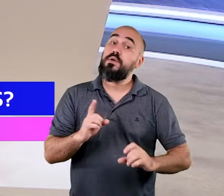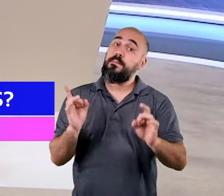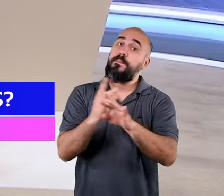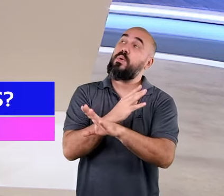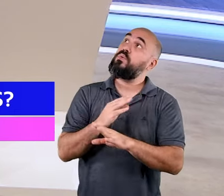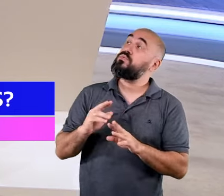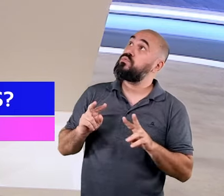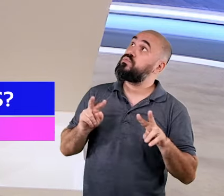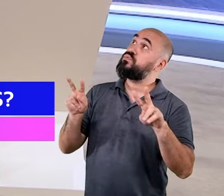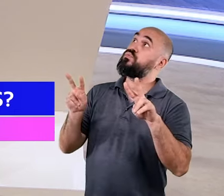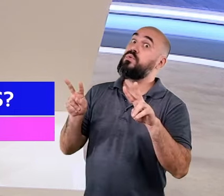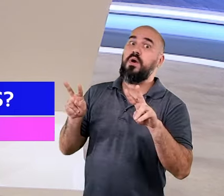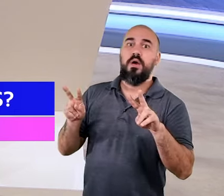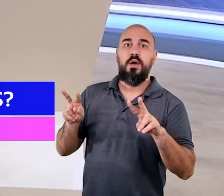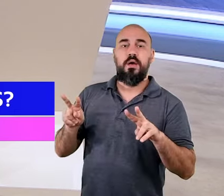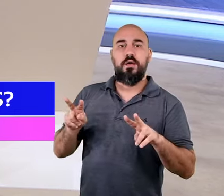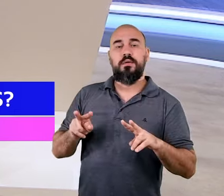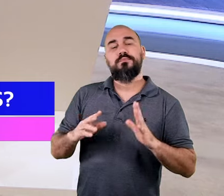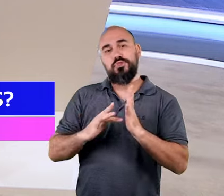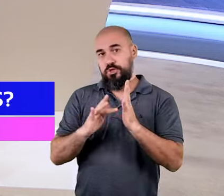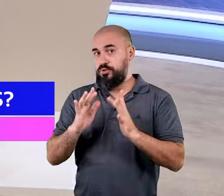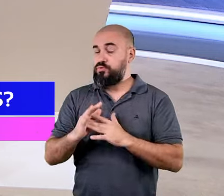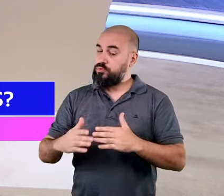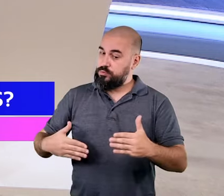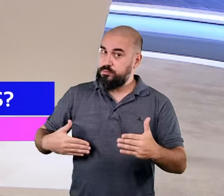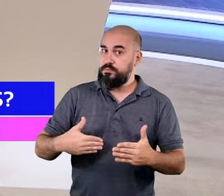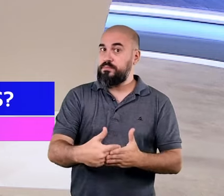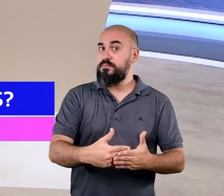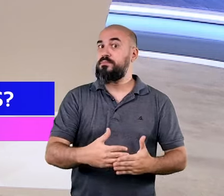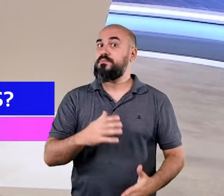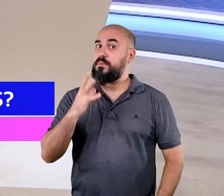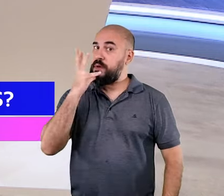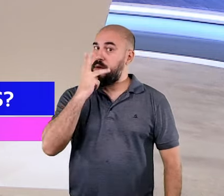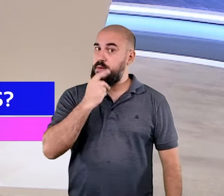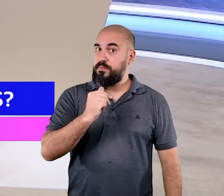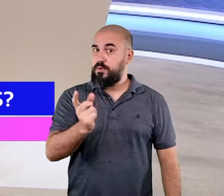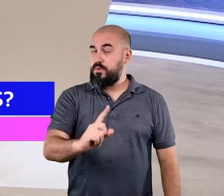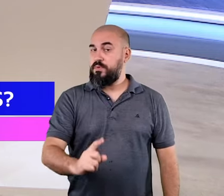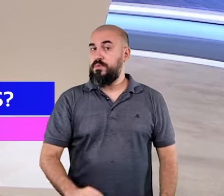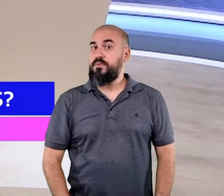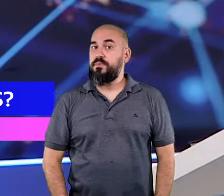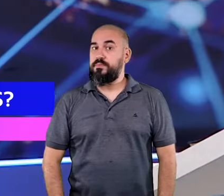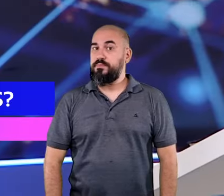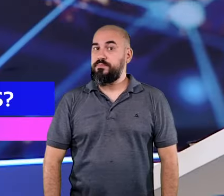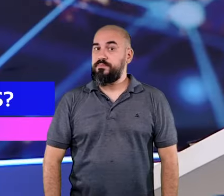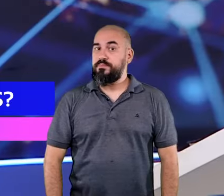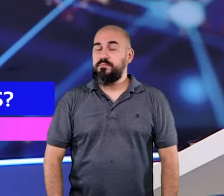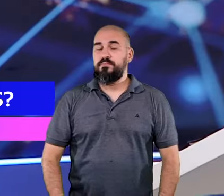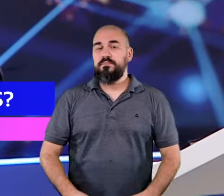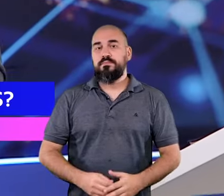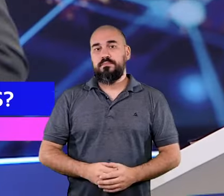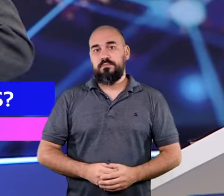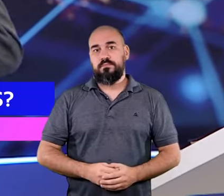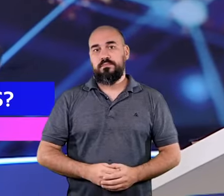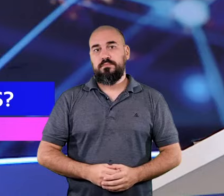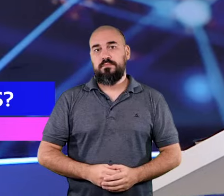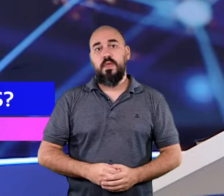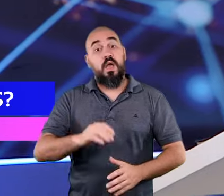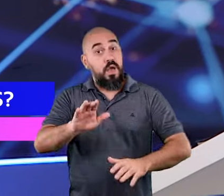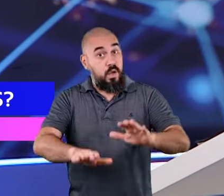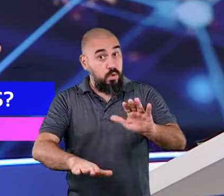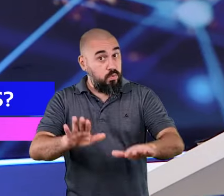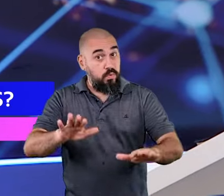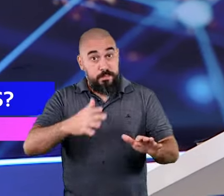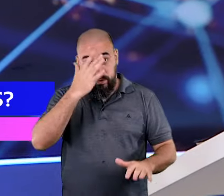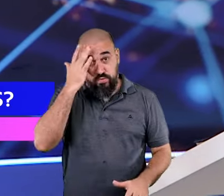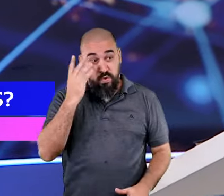vai surgir. Jesus Cristo vem e ele não vai demorar. Algumas pessoas até podem pensar